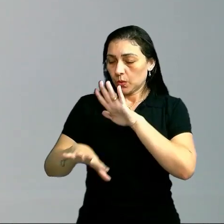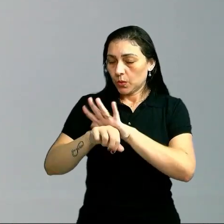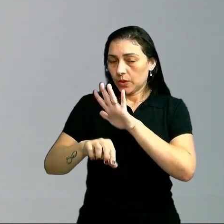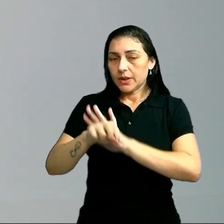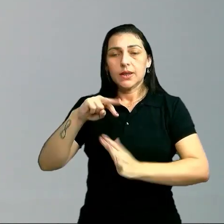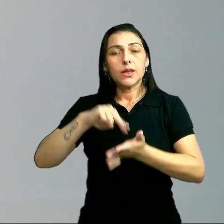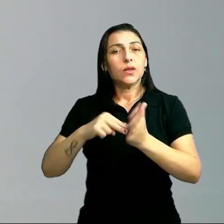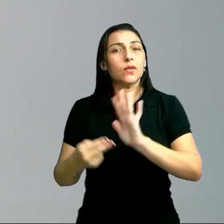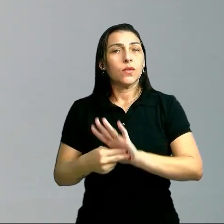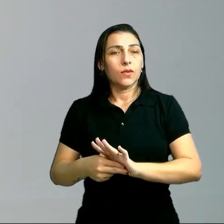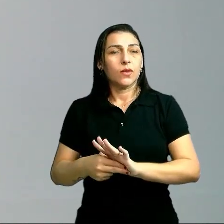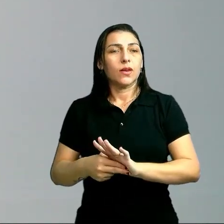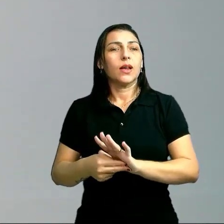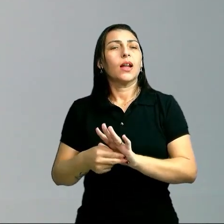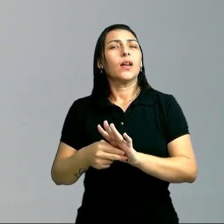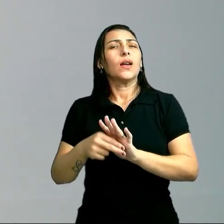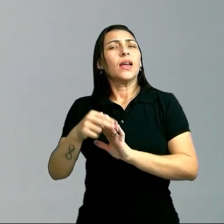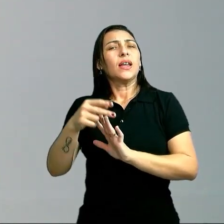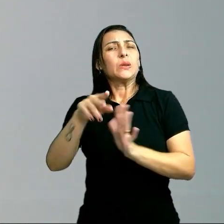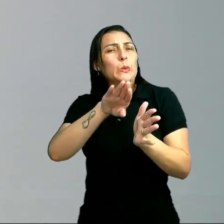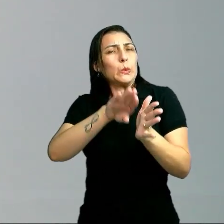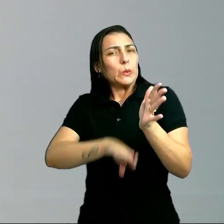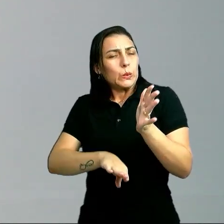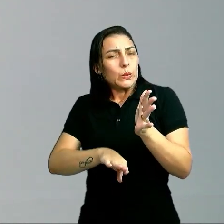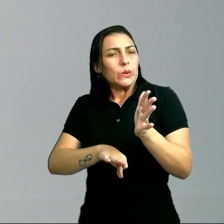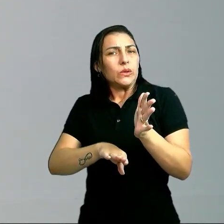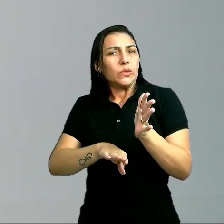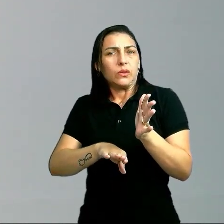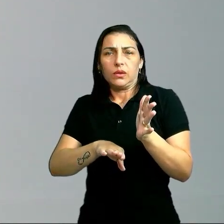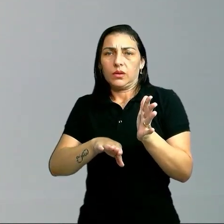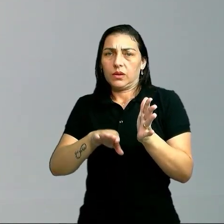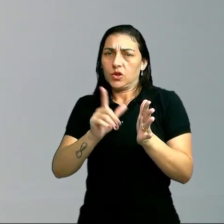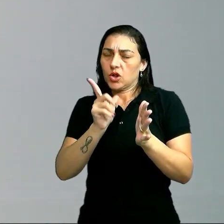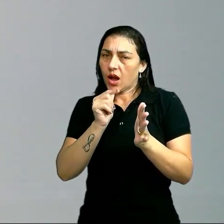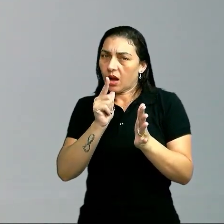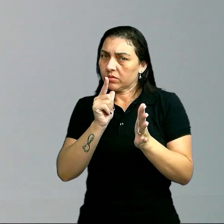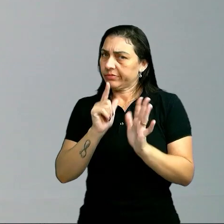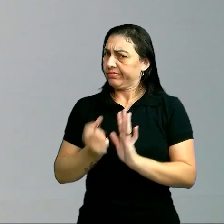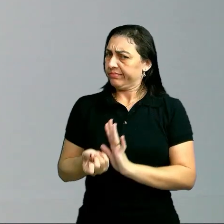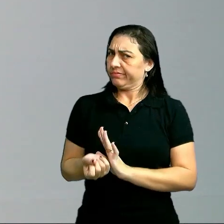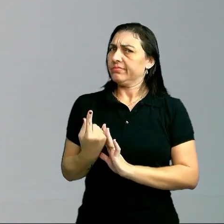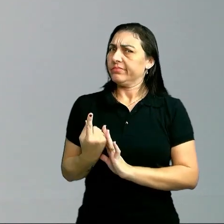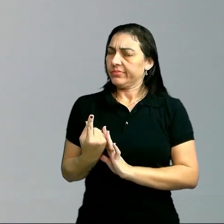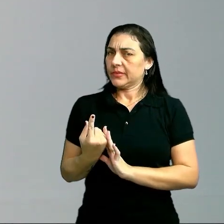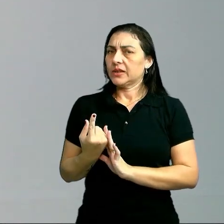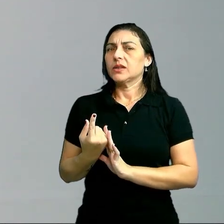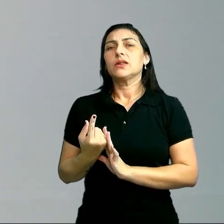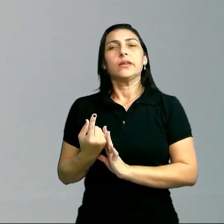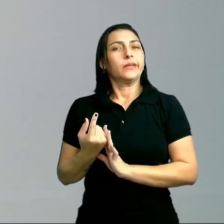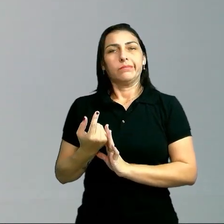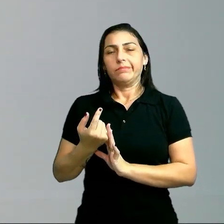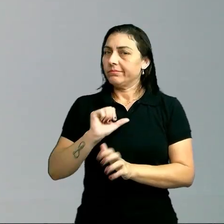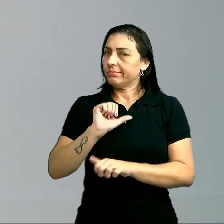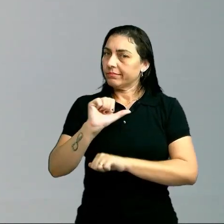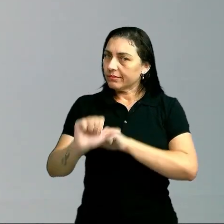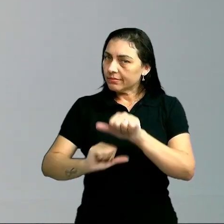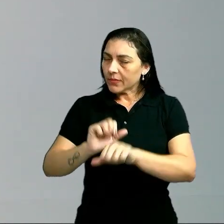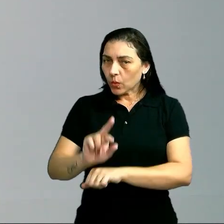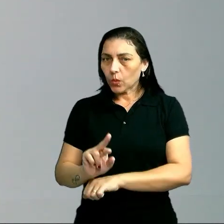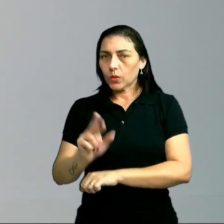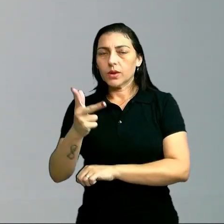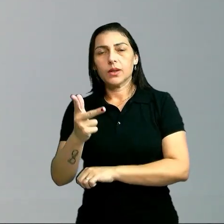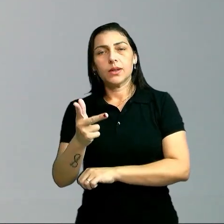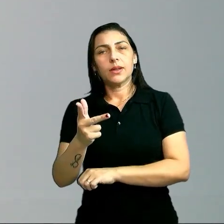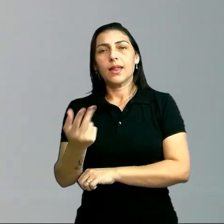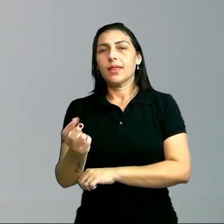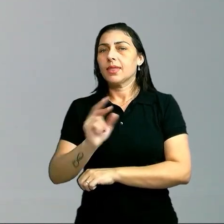isso significa que ela vai repelir as moléculas de H2O, vai repelir as moléculas de água, é estranho, né? Então seria o oposto, se ela repele,